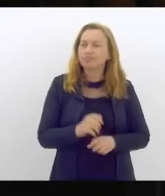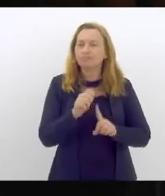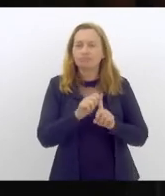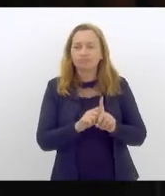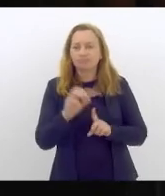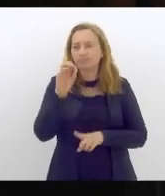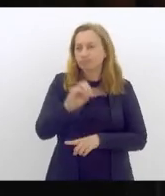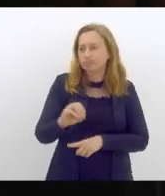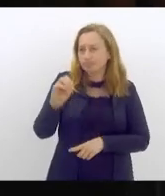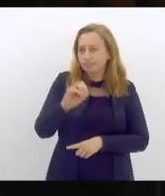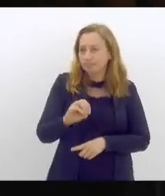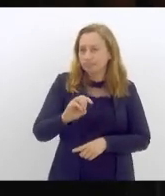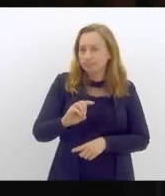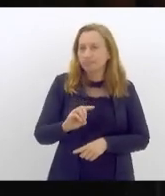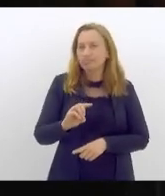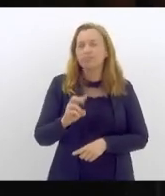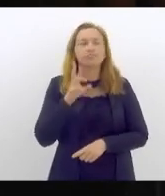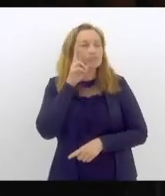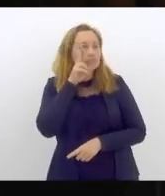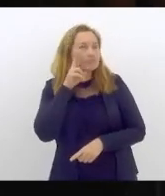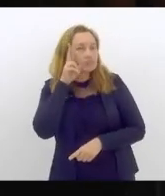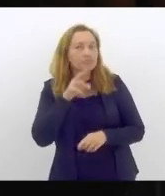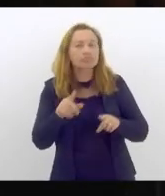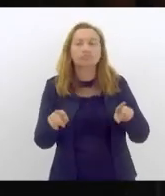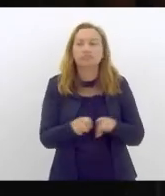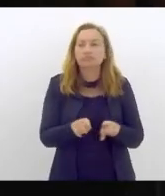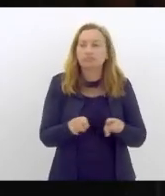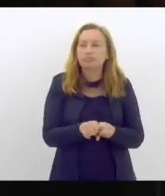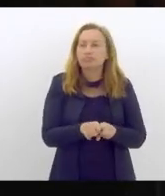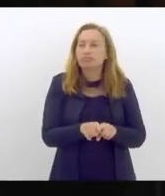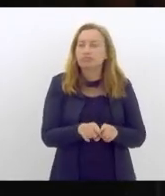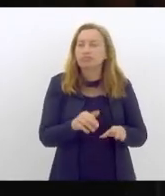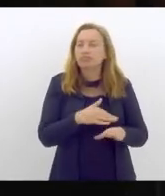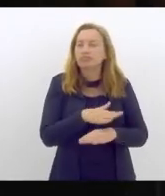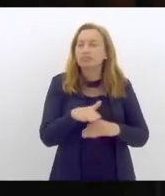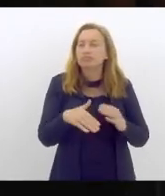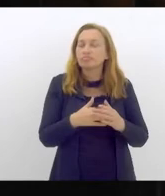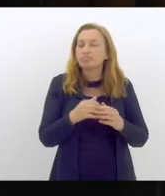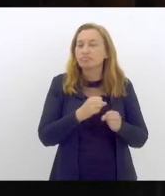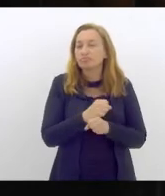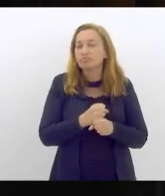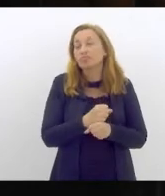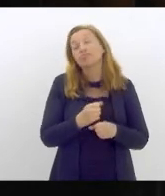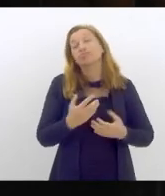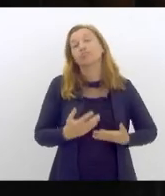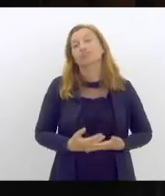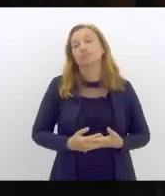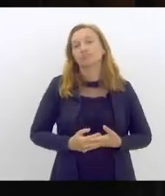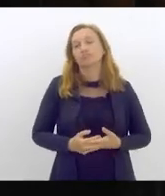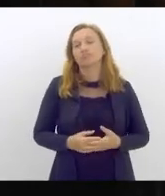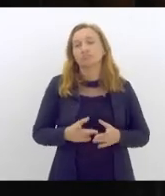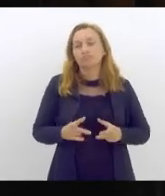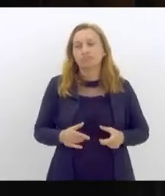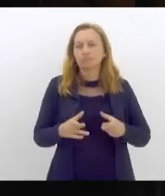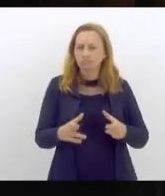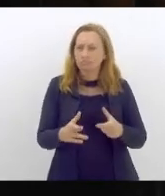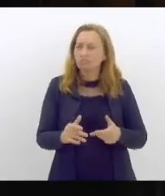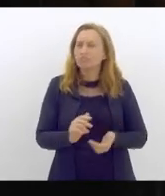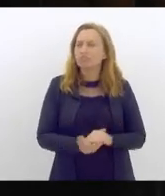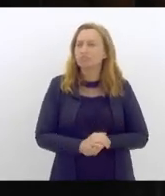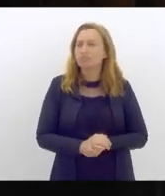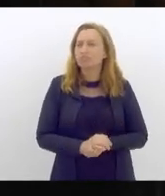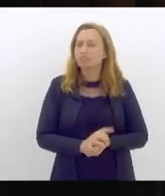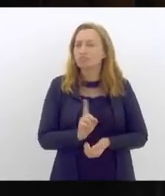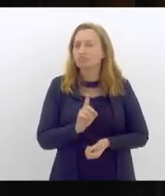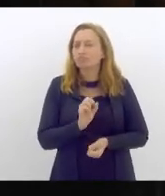mês de outubro no outubro outubro rosa mas também durante todo o ano afinal de contas o câncer ele não